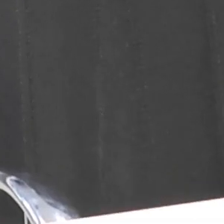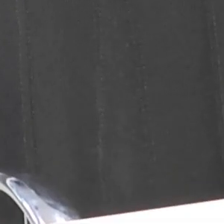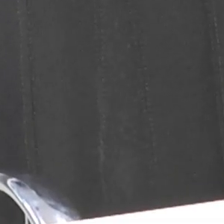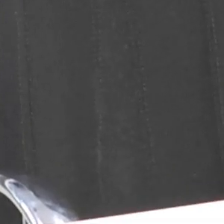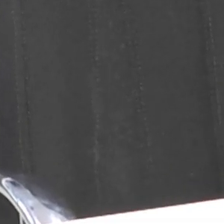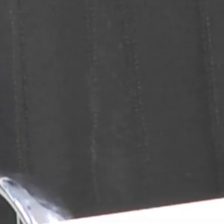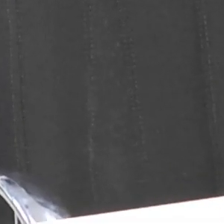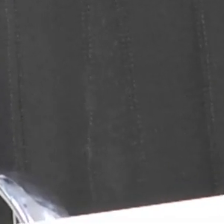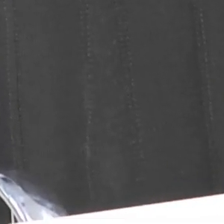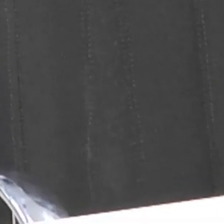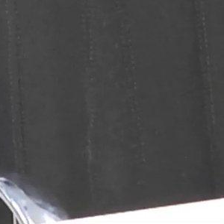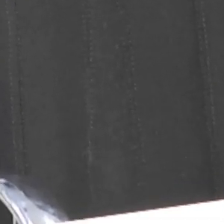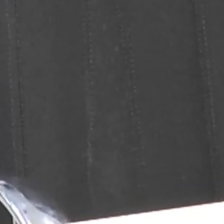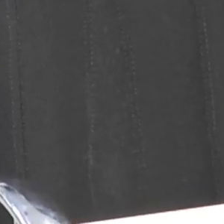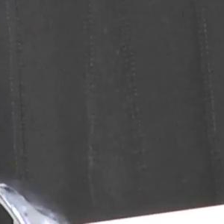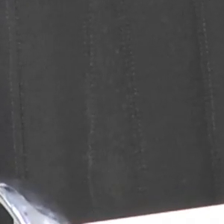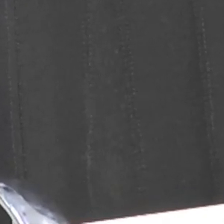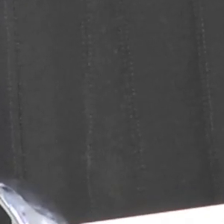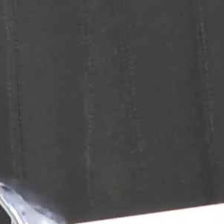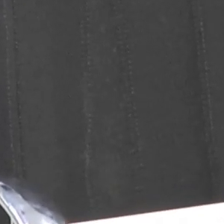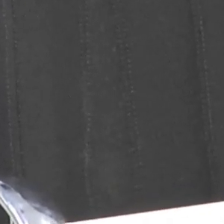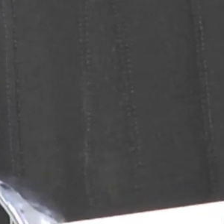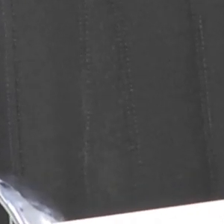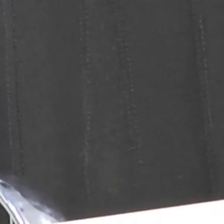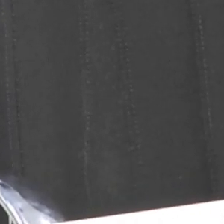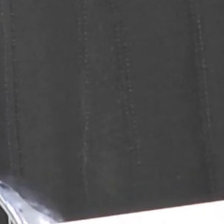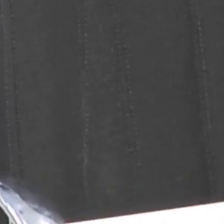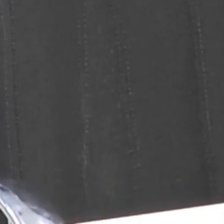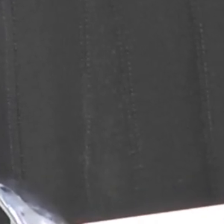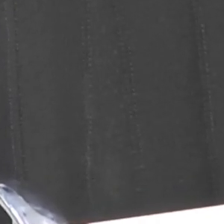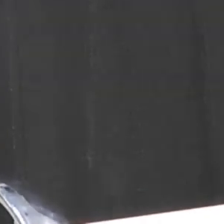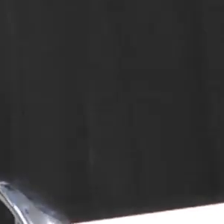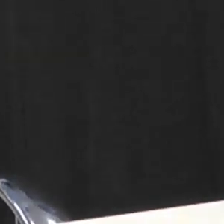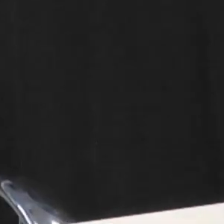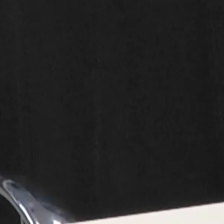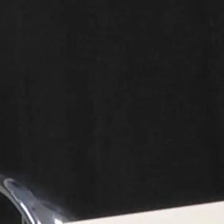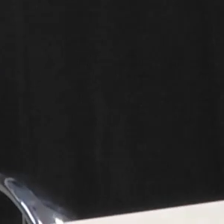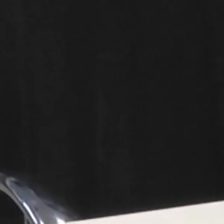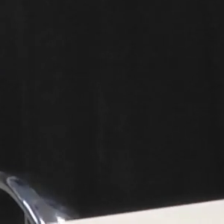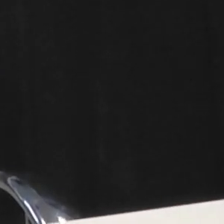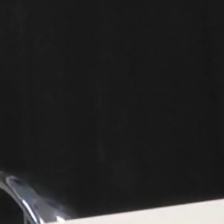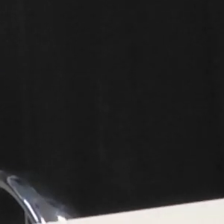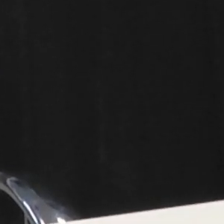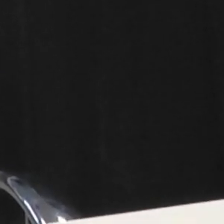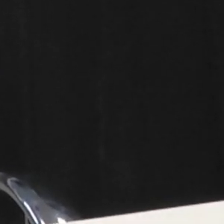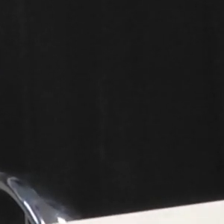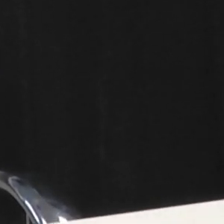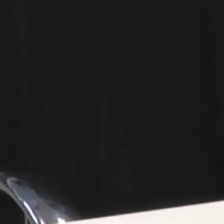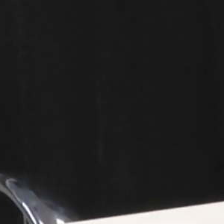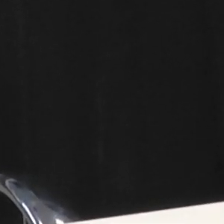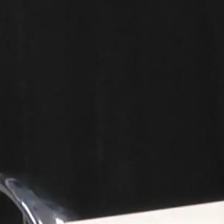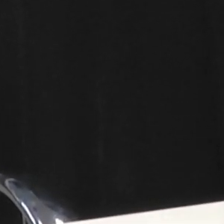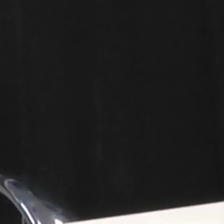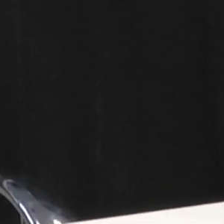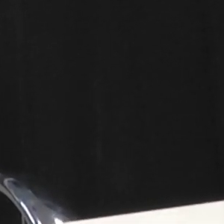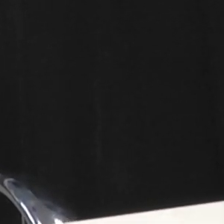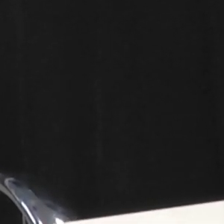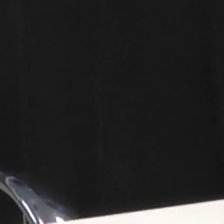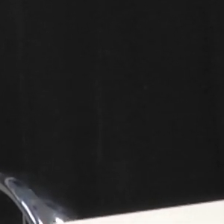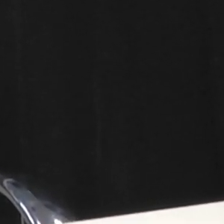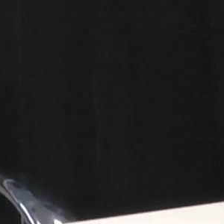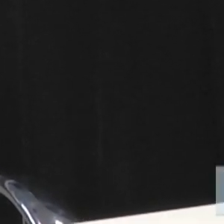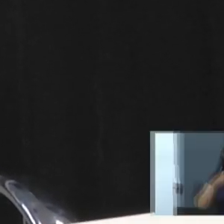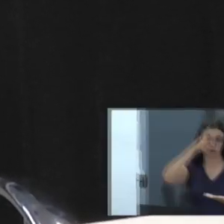gente sabe, todo mundo acompanha, a gente sabe, o prefeito sabe que a gente vem questionando ele em algumas ações, então para o prefeito, que não